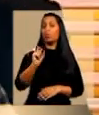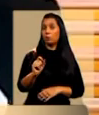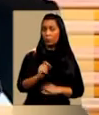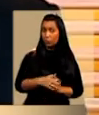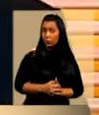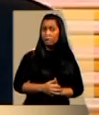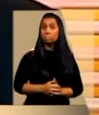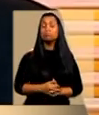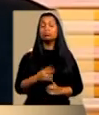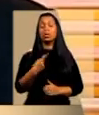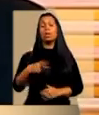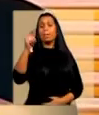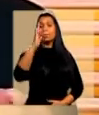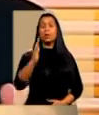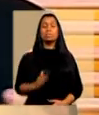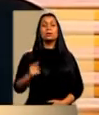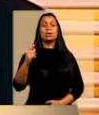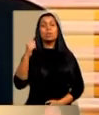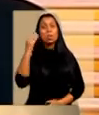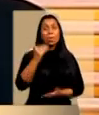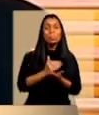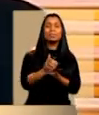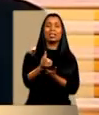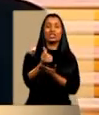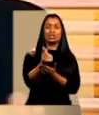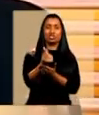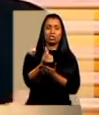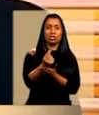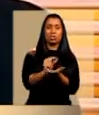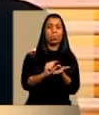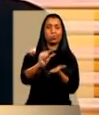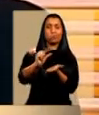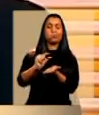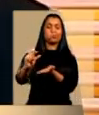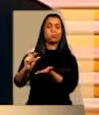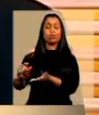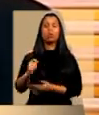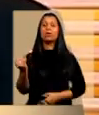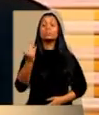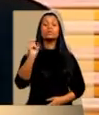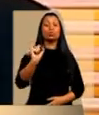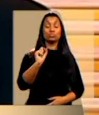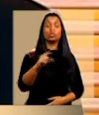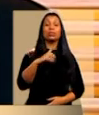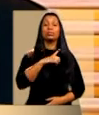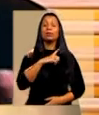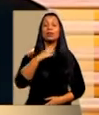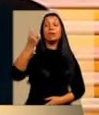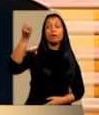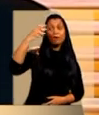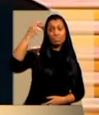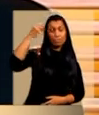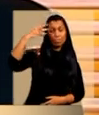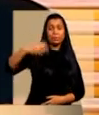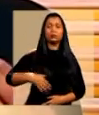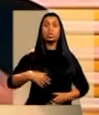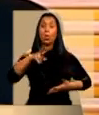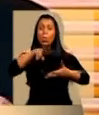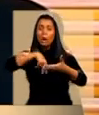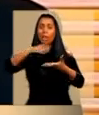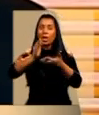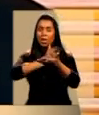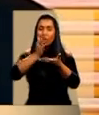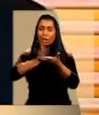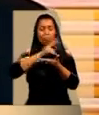costumo dizer, né? Dicas para o brasileiro começar a investir, né? Para as pessoas começar a investir. É importante elas terem informações.